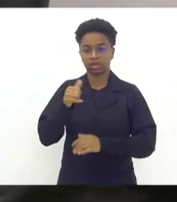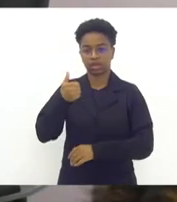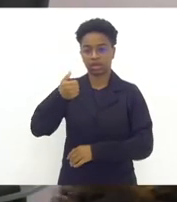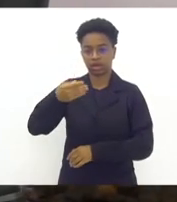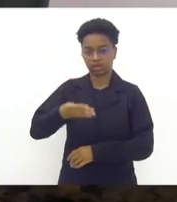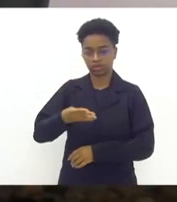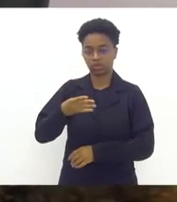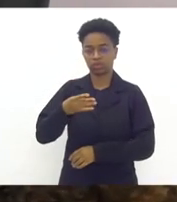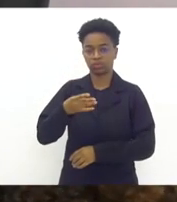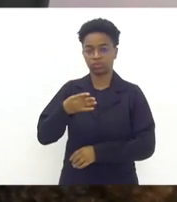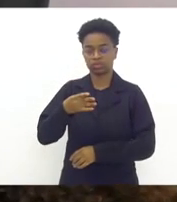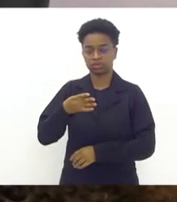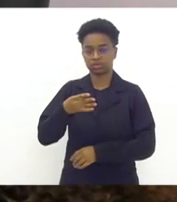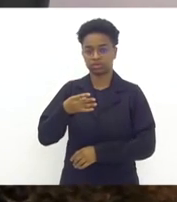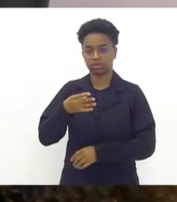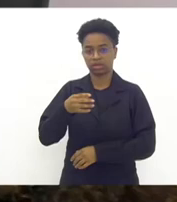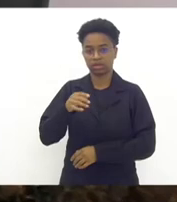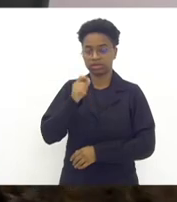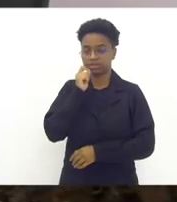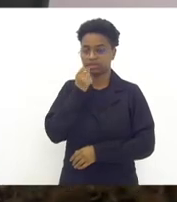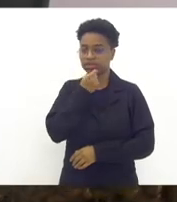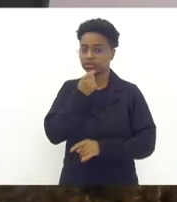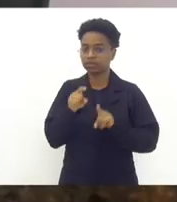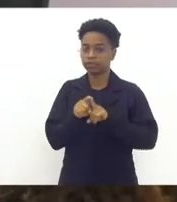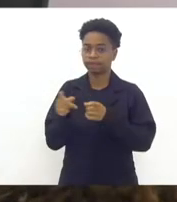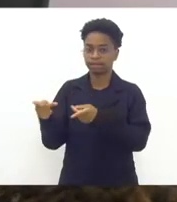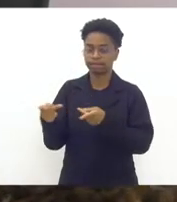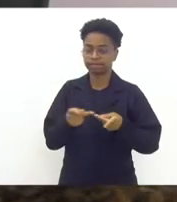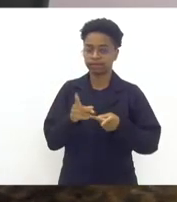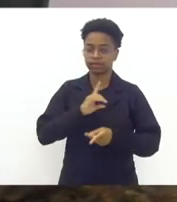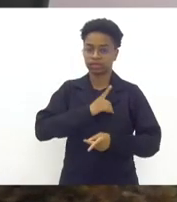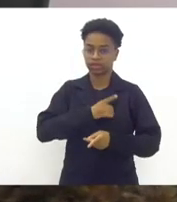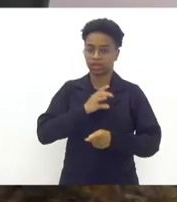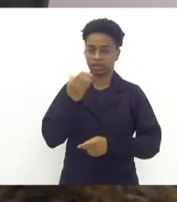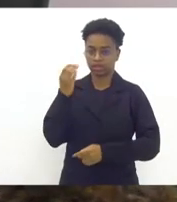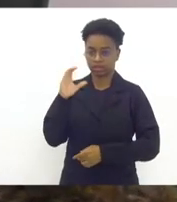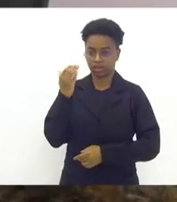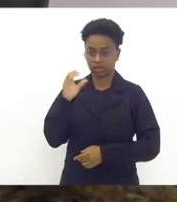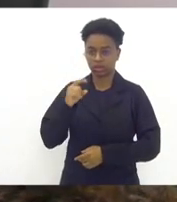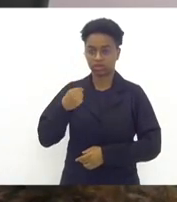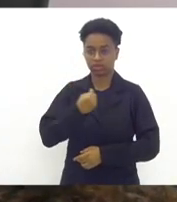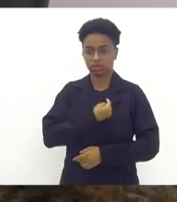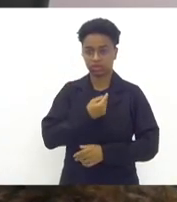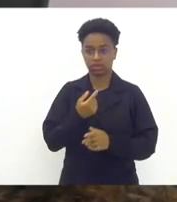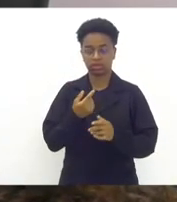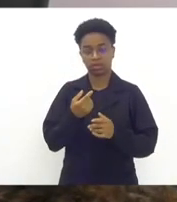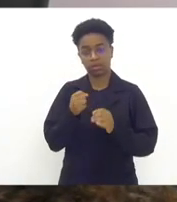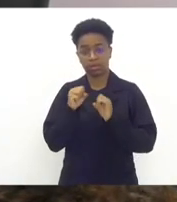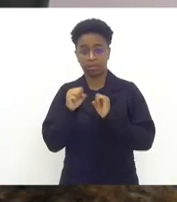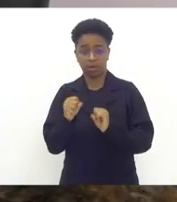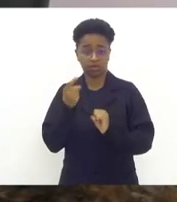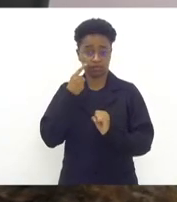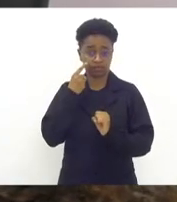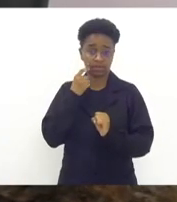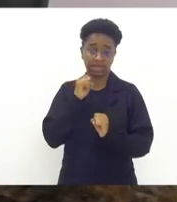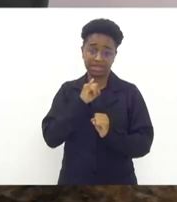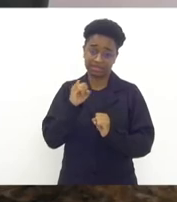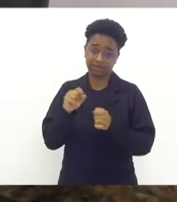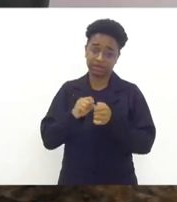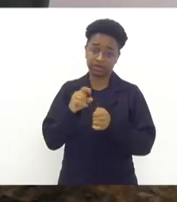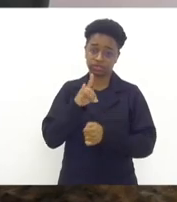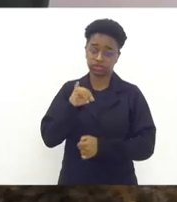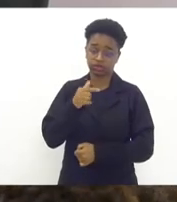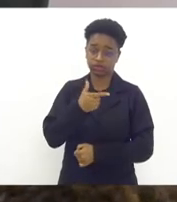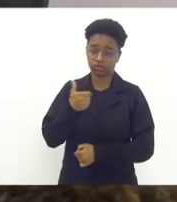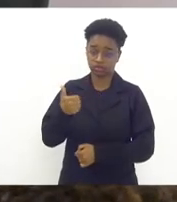14/9 e temos aqui a visita à delegacia de Niterói, que a gente pode ver se a gente faz exatamente no dia 21,